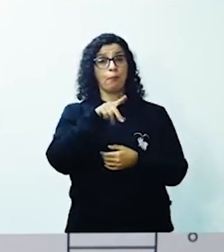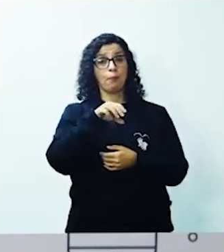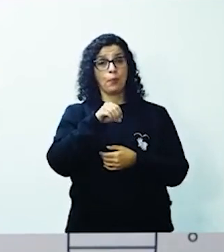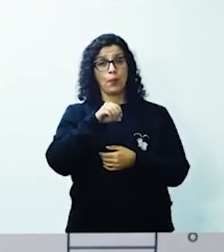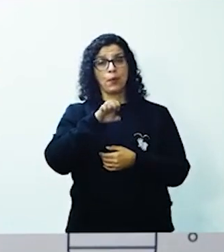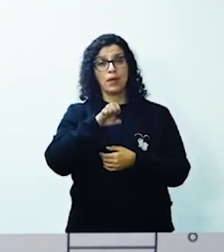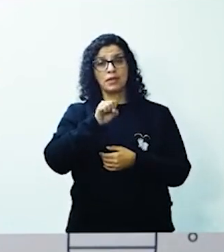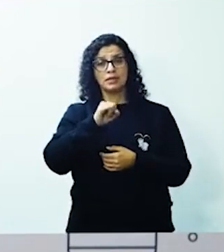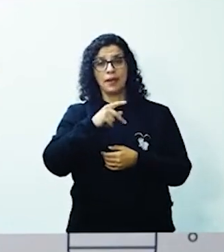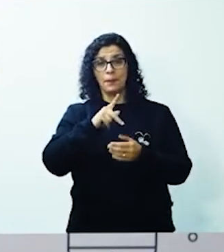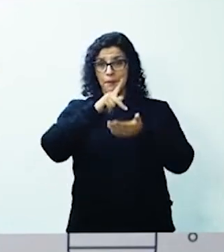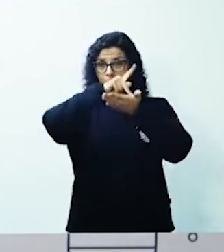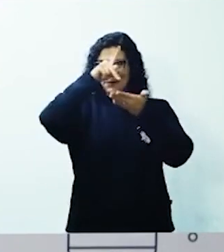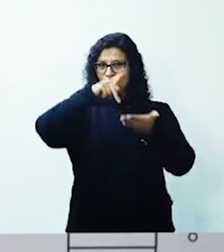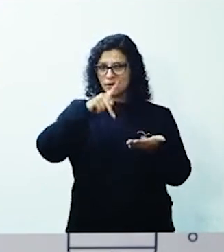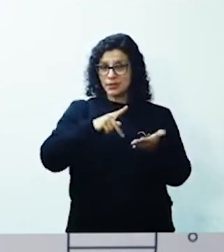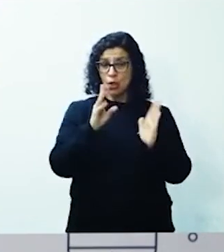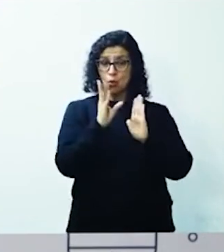a poesia é